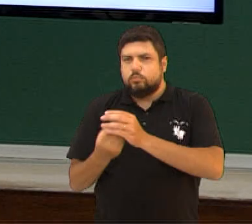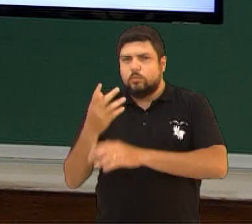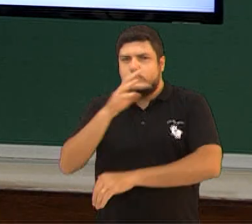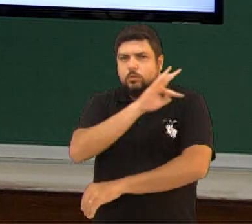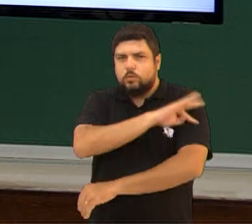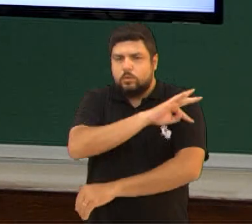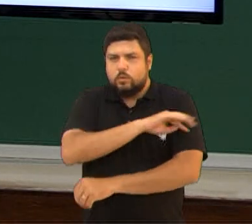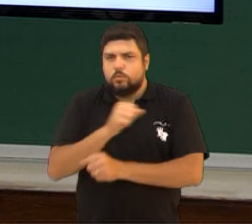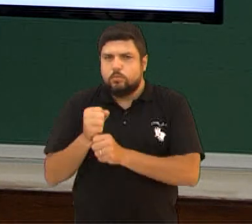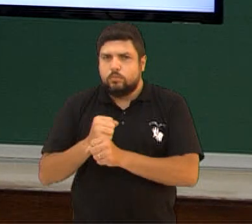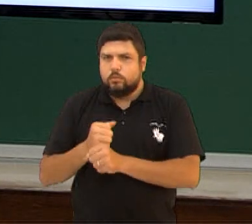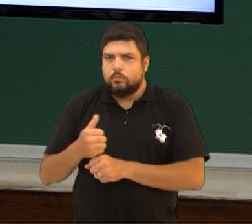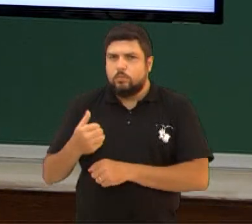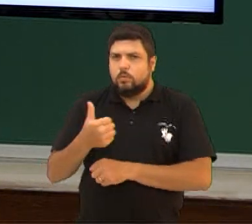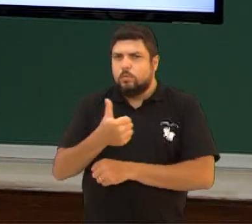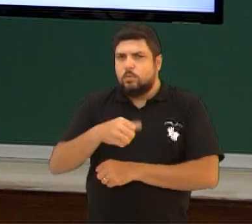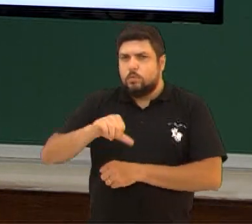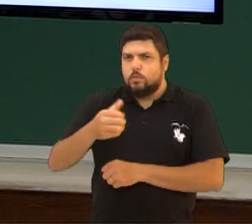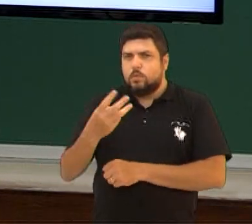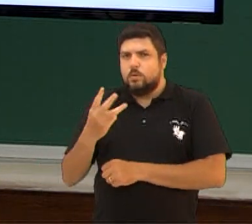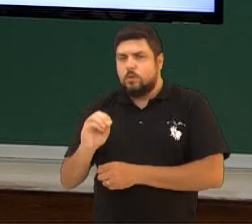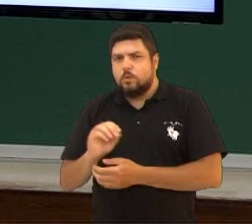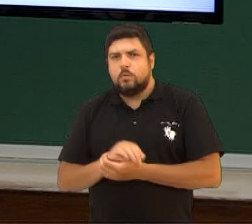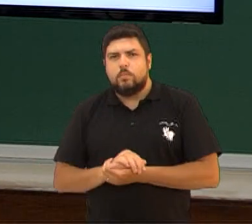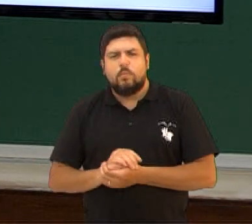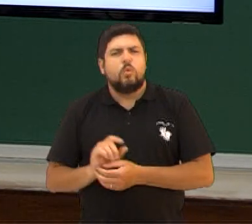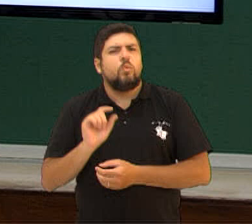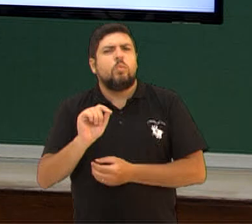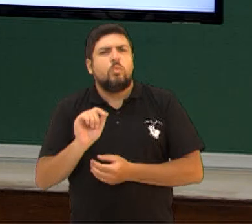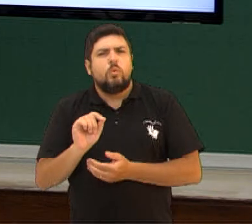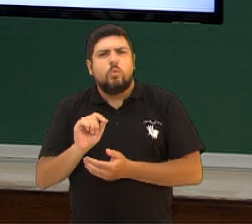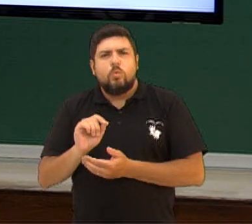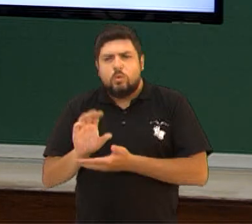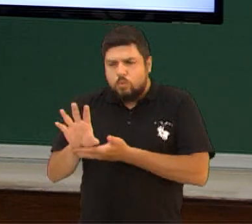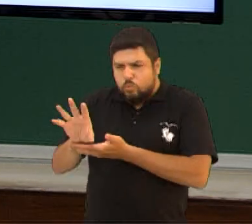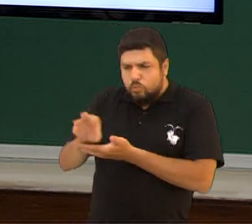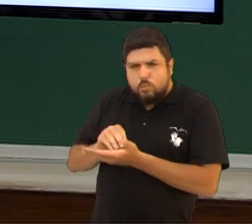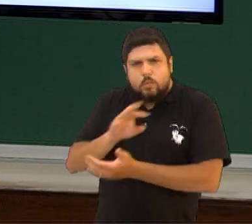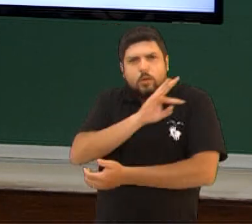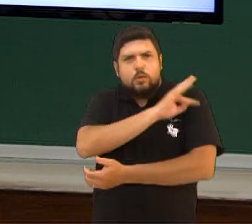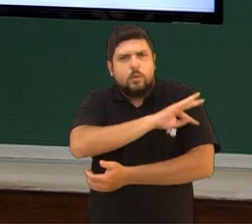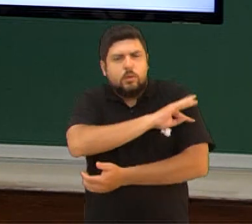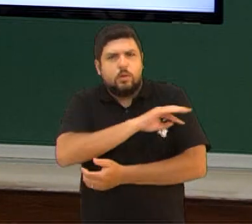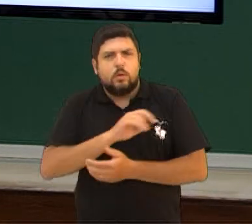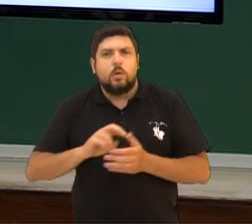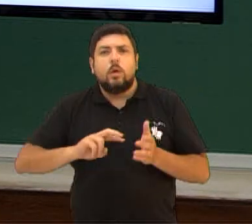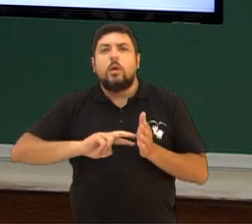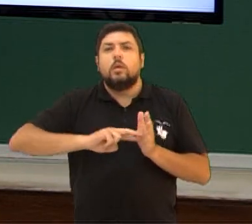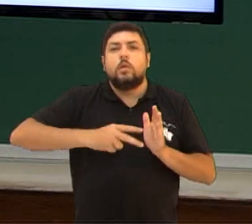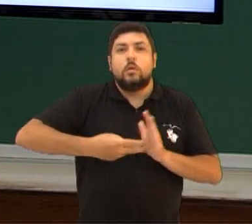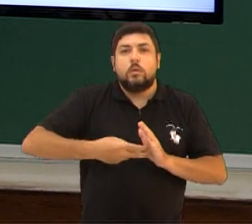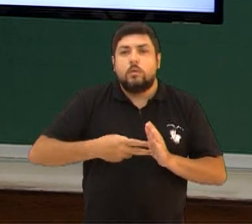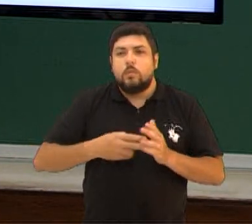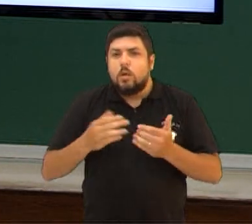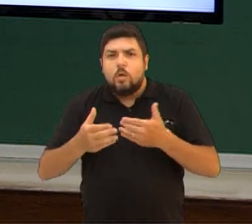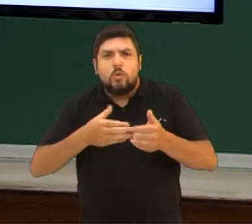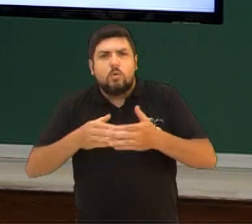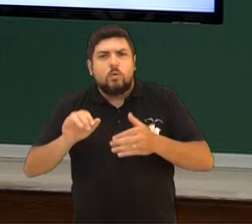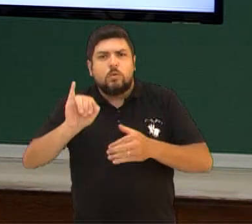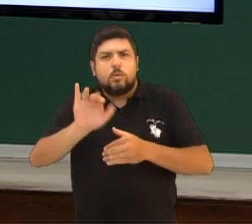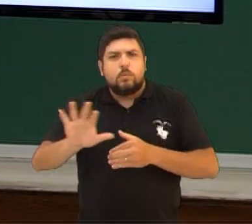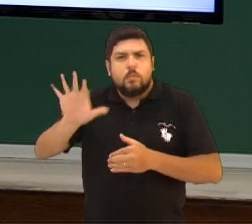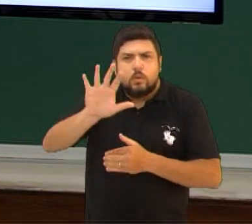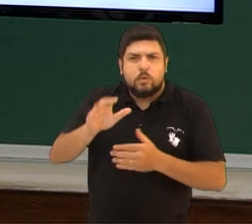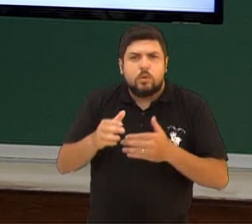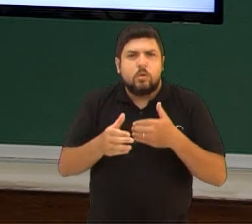30. O que é reprodutibilidade técnica? É você poder reproduzir ao máximo qualquer imagem, qualquer